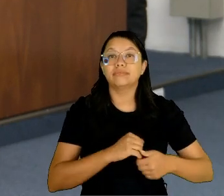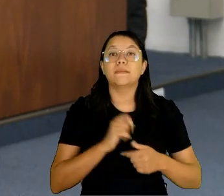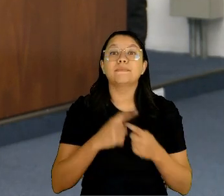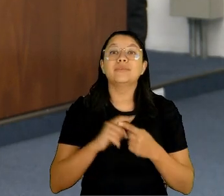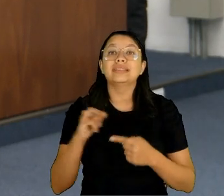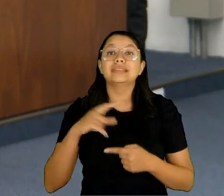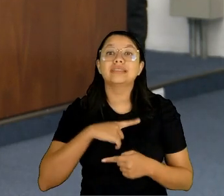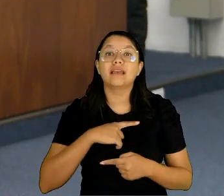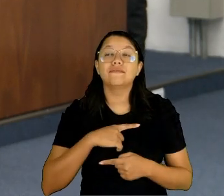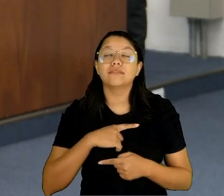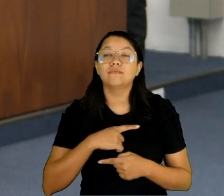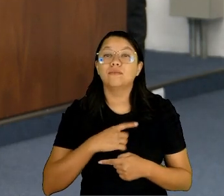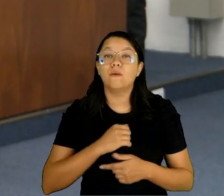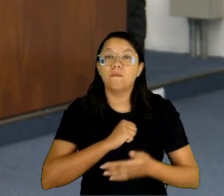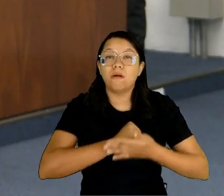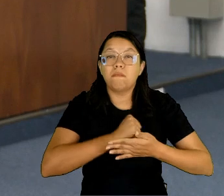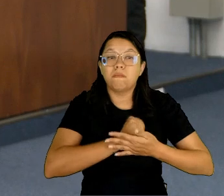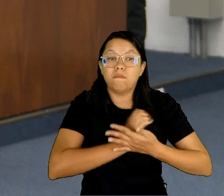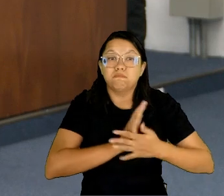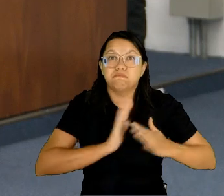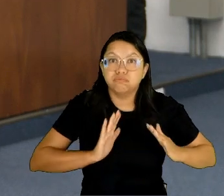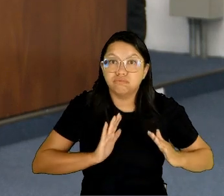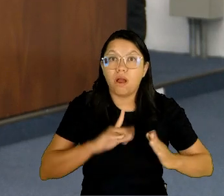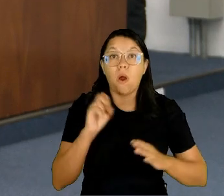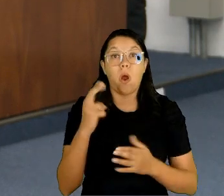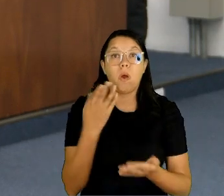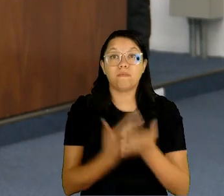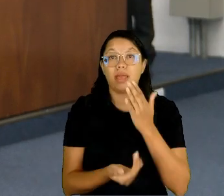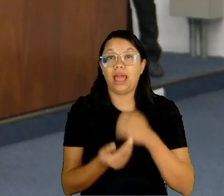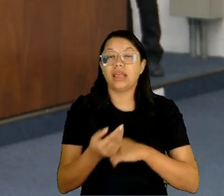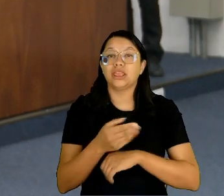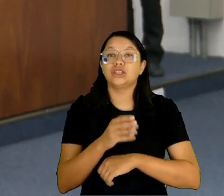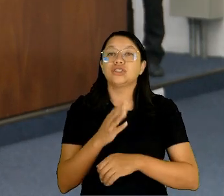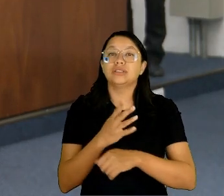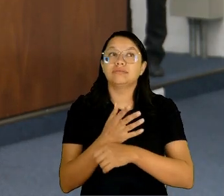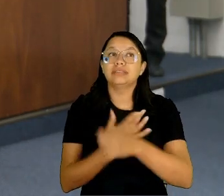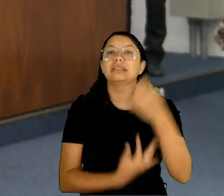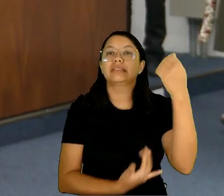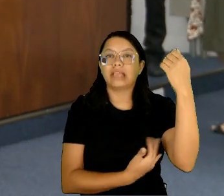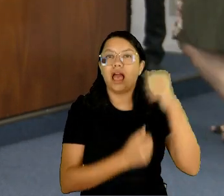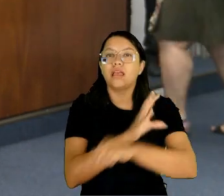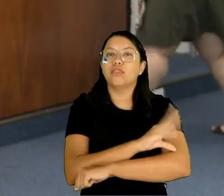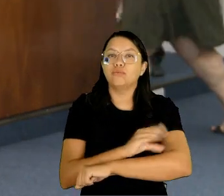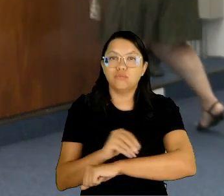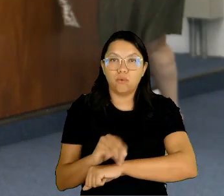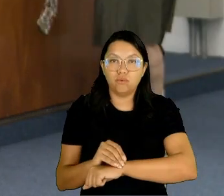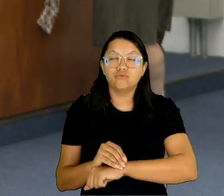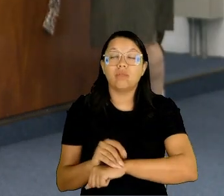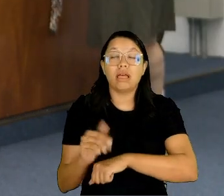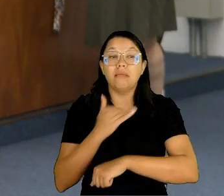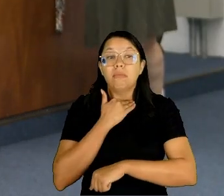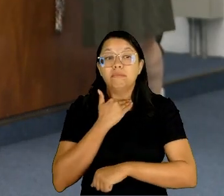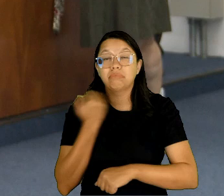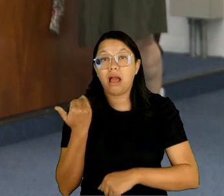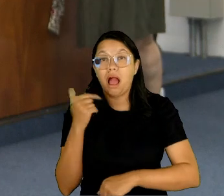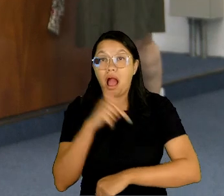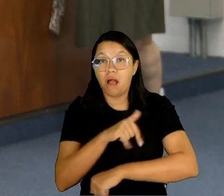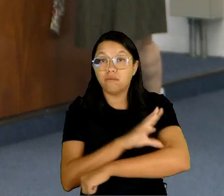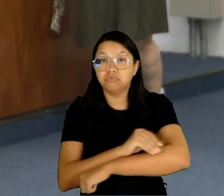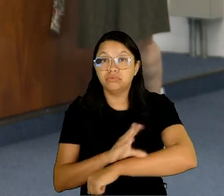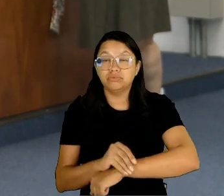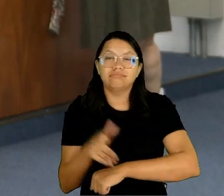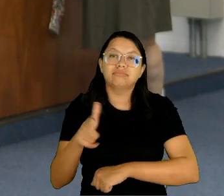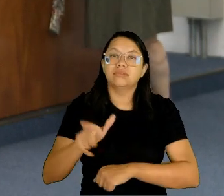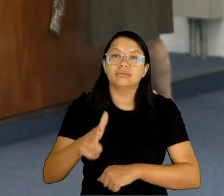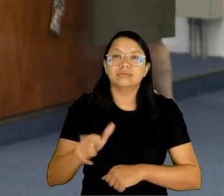um infarto, uma perda ali de sangue nesse músculo, esse músculo fica isquêmico e acaba morrendo,